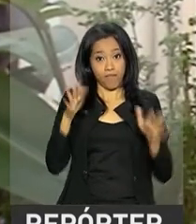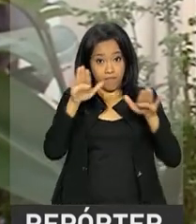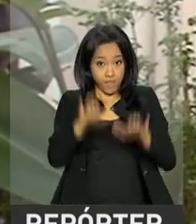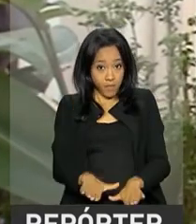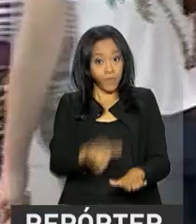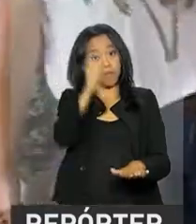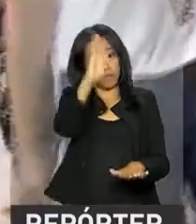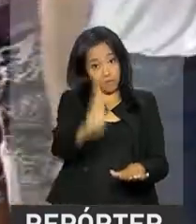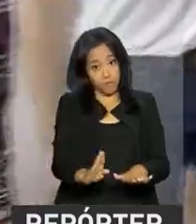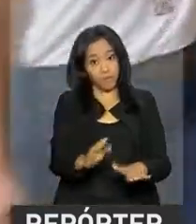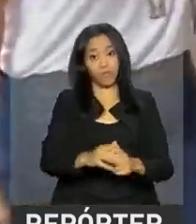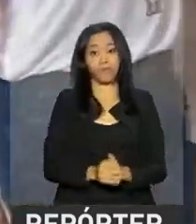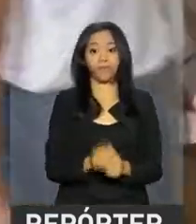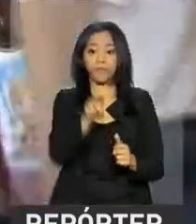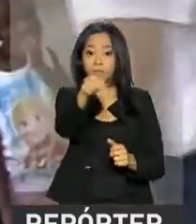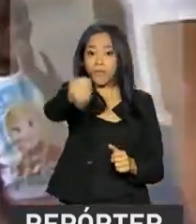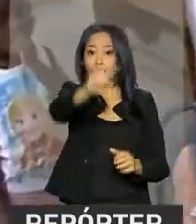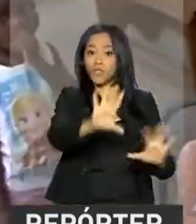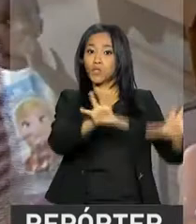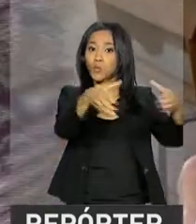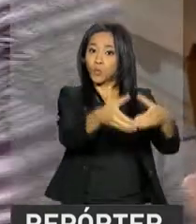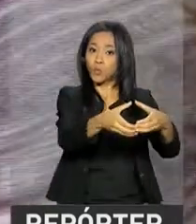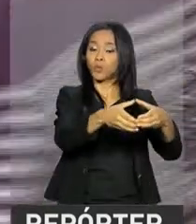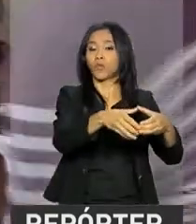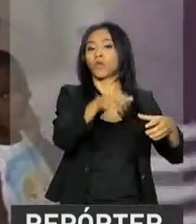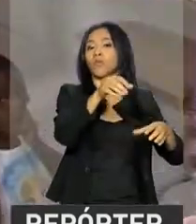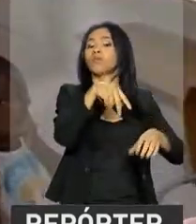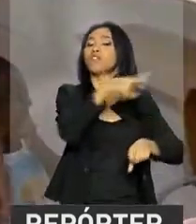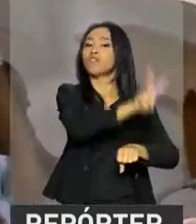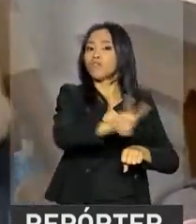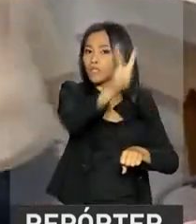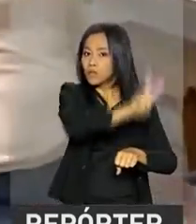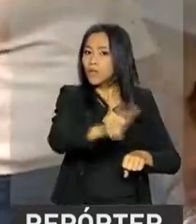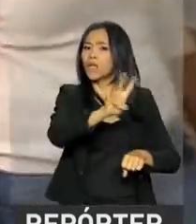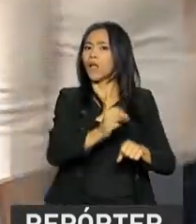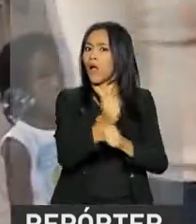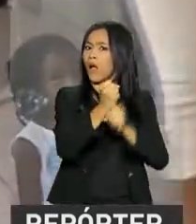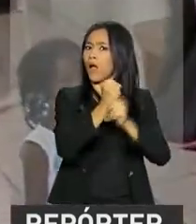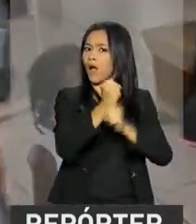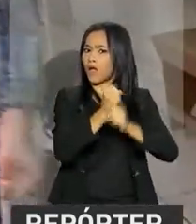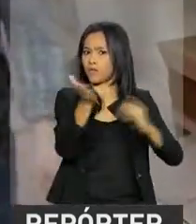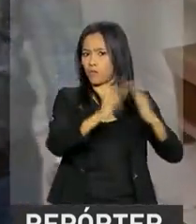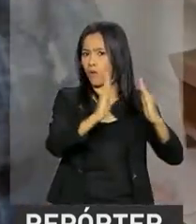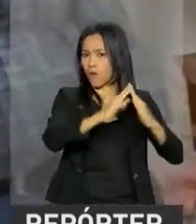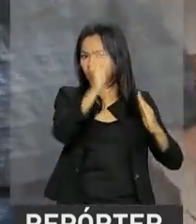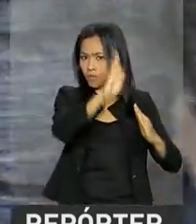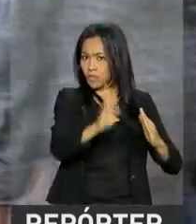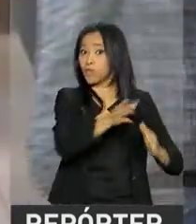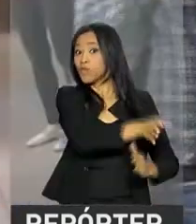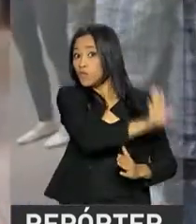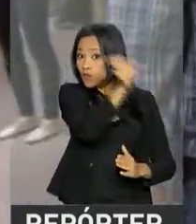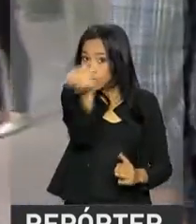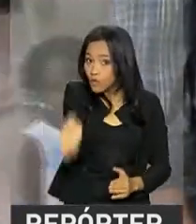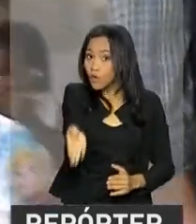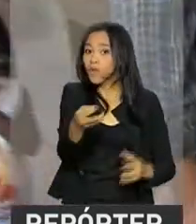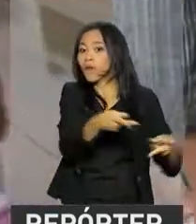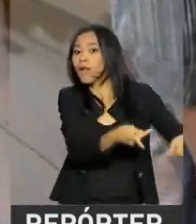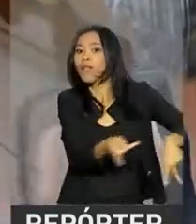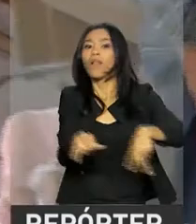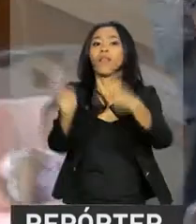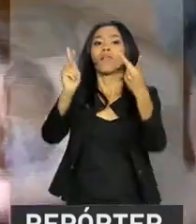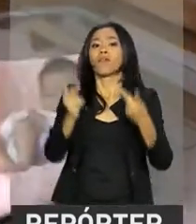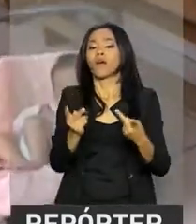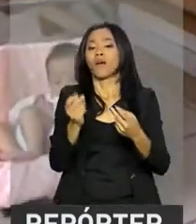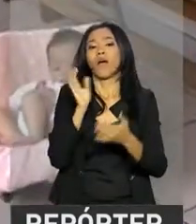no Brasil. Este grupo de venezuelanos mora há alguns anos no Brasil e foi ao abrigo para levar doações